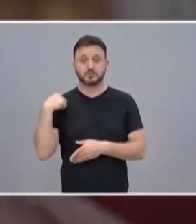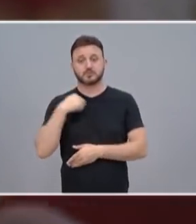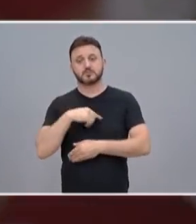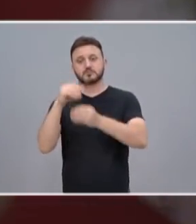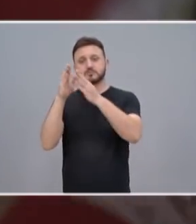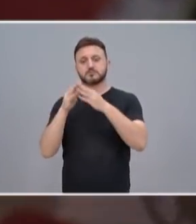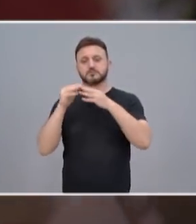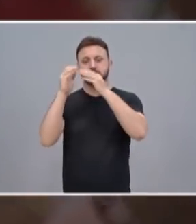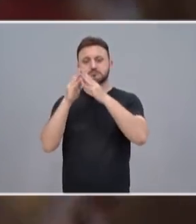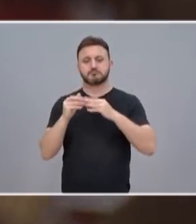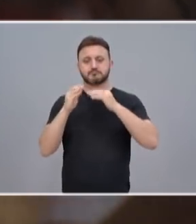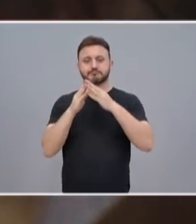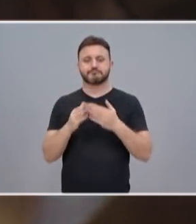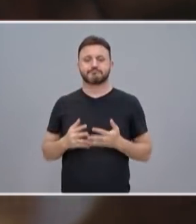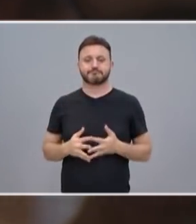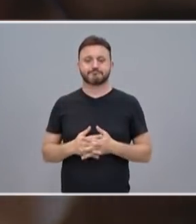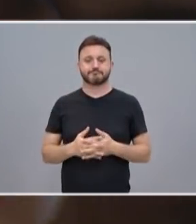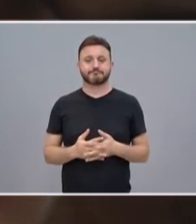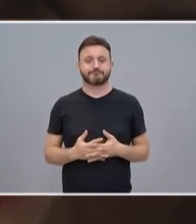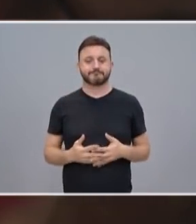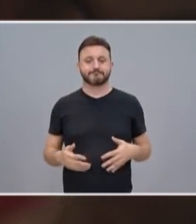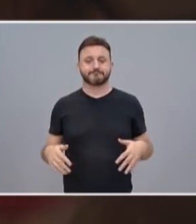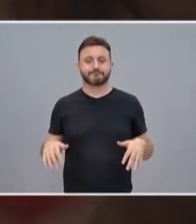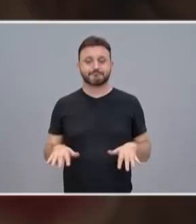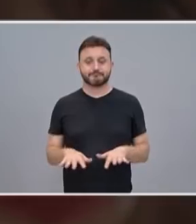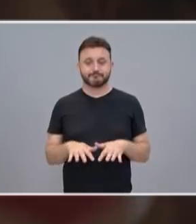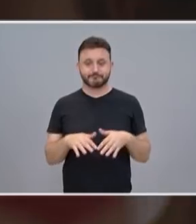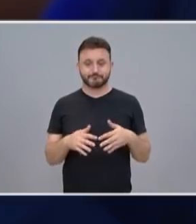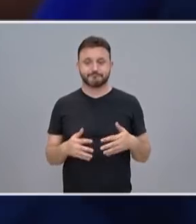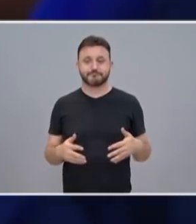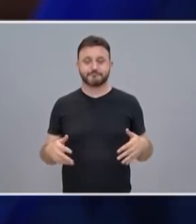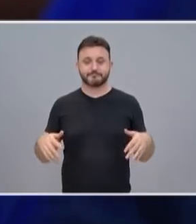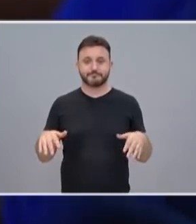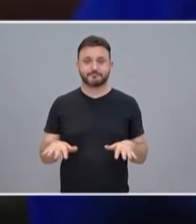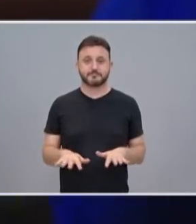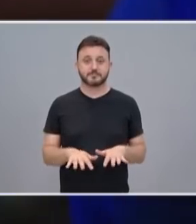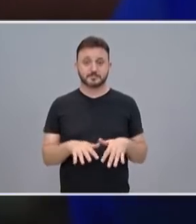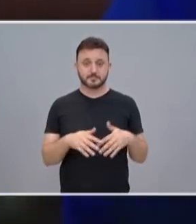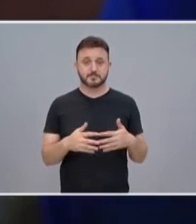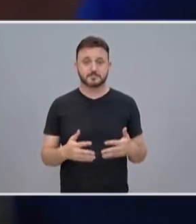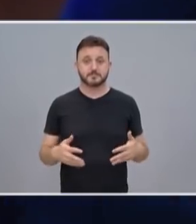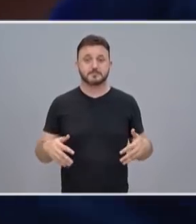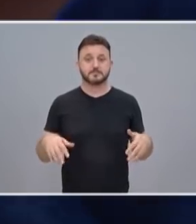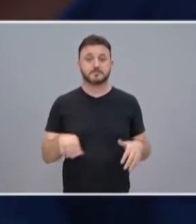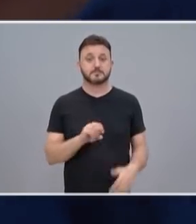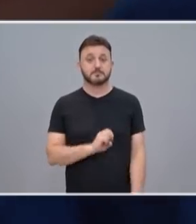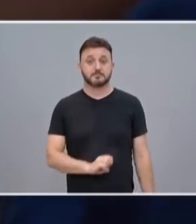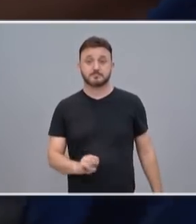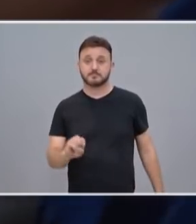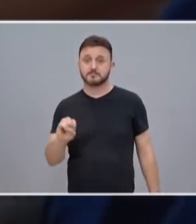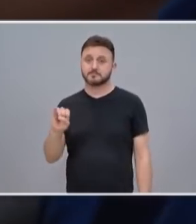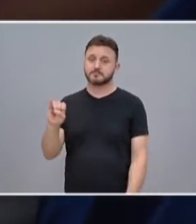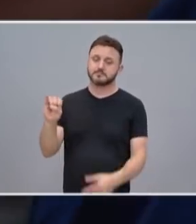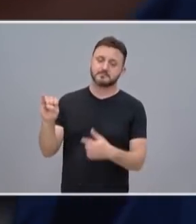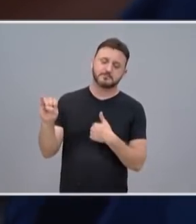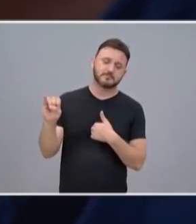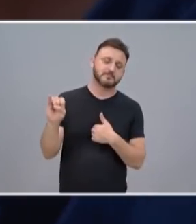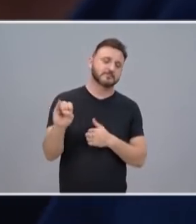pedem. Sei que se eu rezar, eu sei que se eu